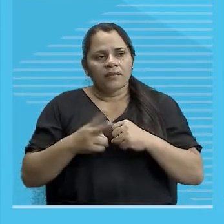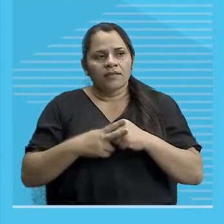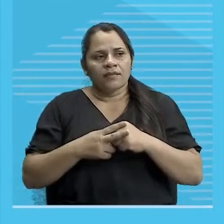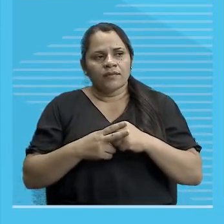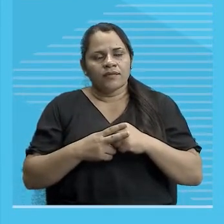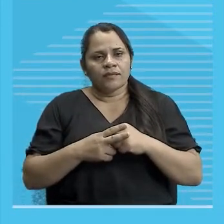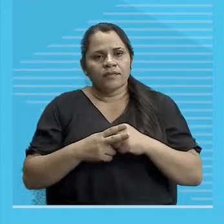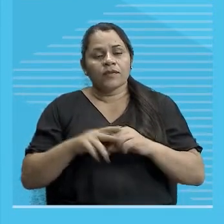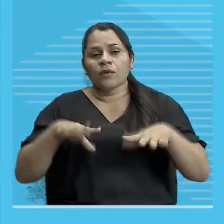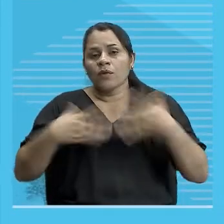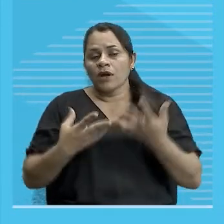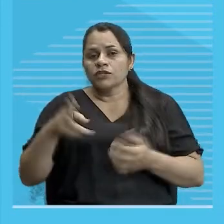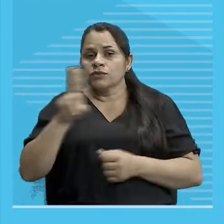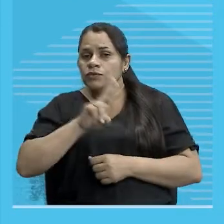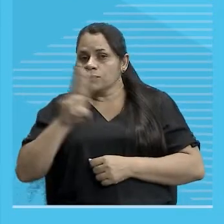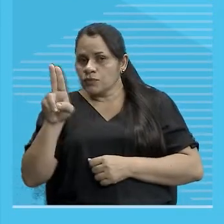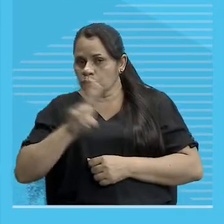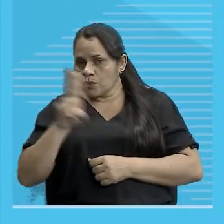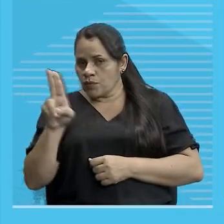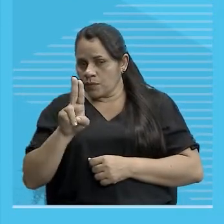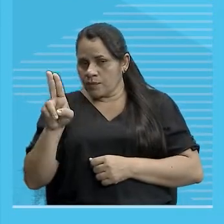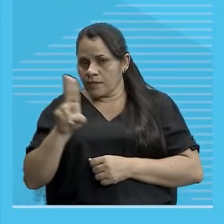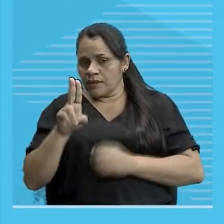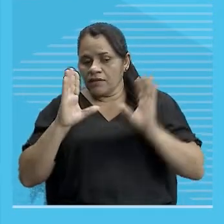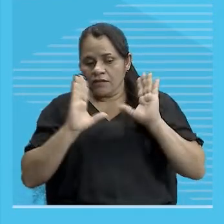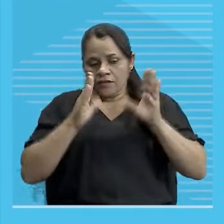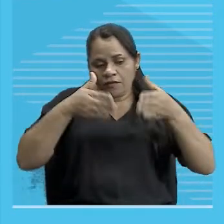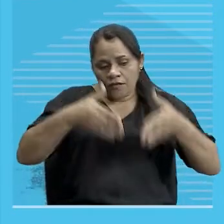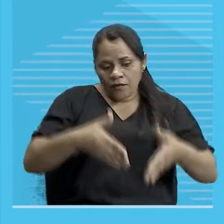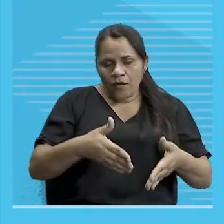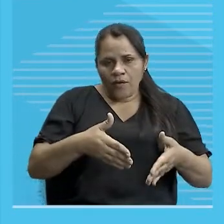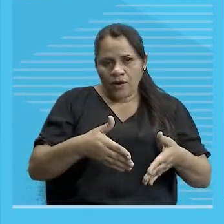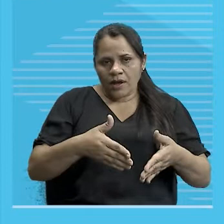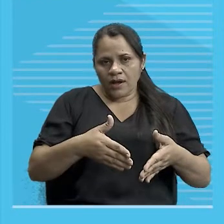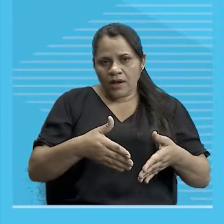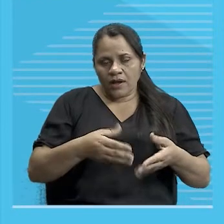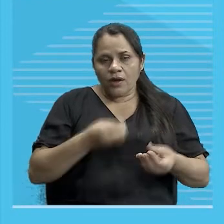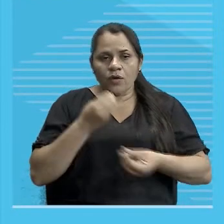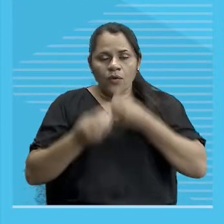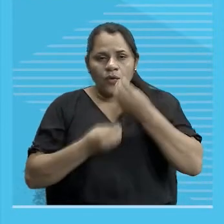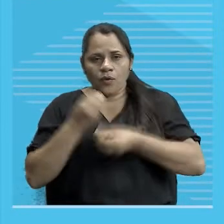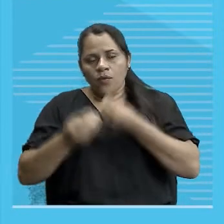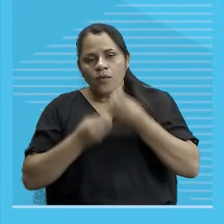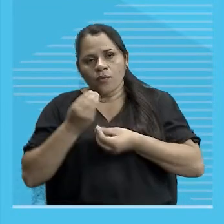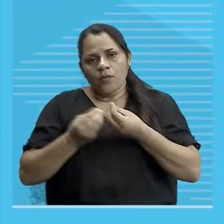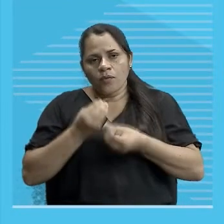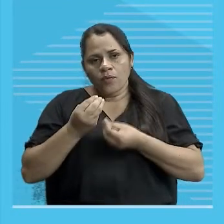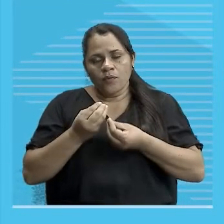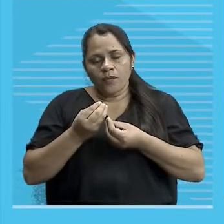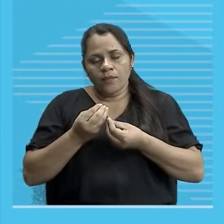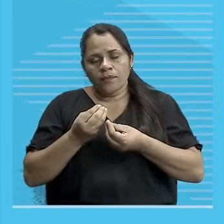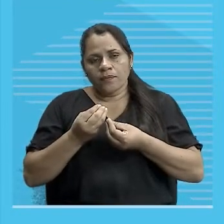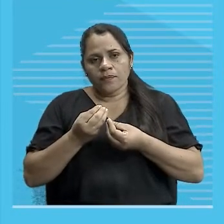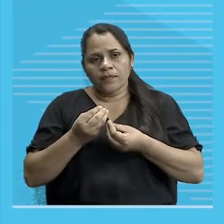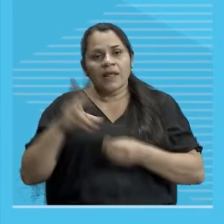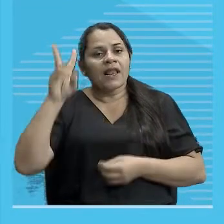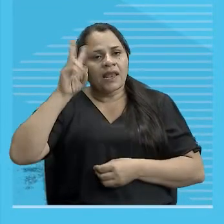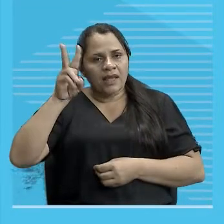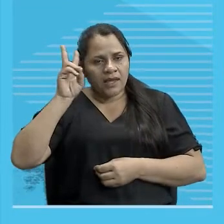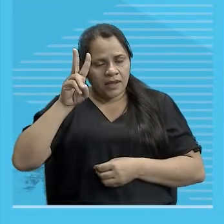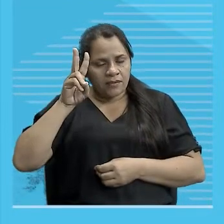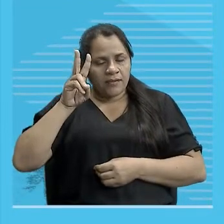Quando eu digo nome, concentre-se. Ative os neurônios mnemônicos aí da sua cabecinha e lembre. Nome pode